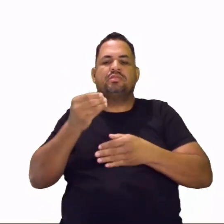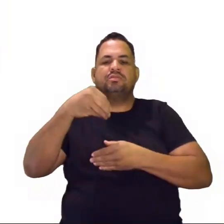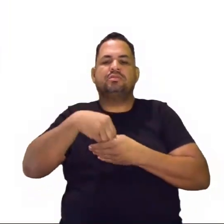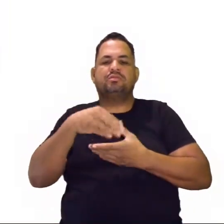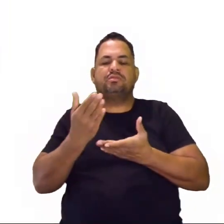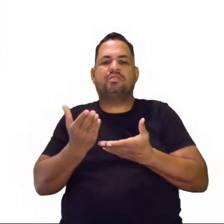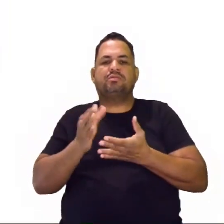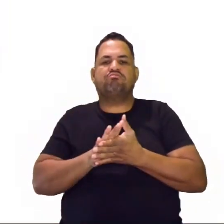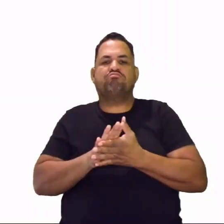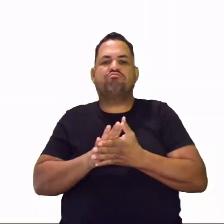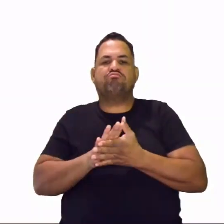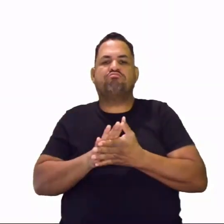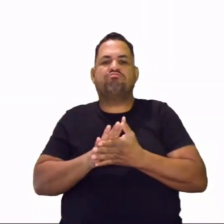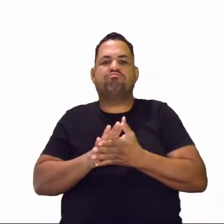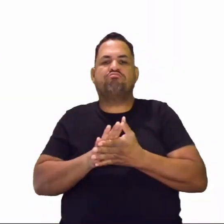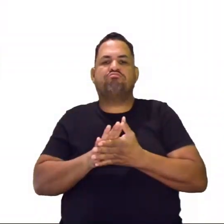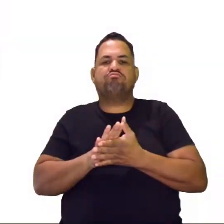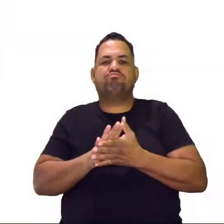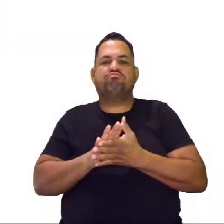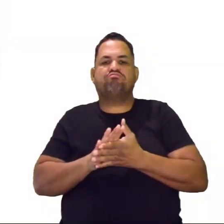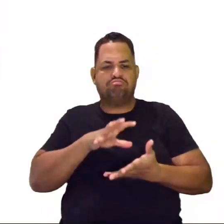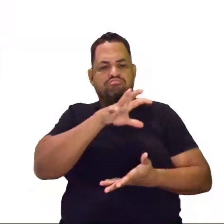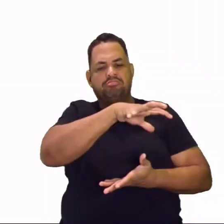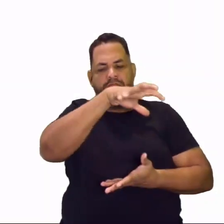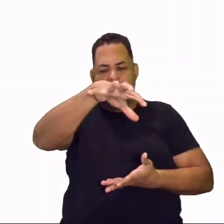que é institucionalizado, professora?